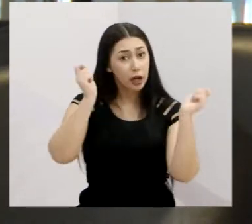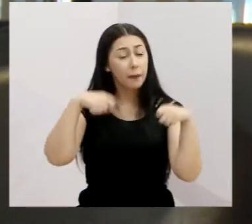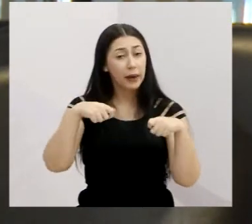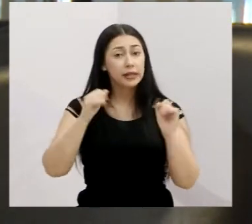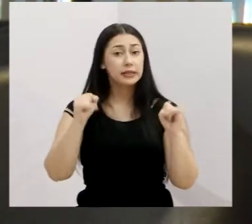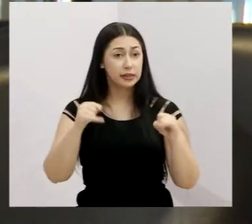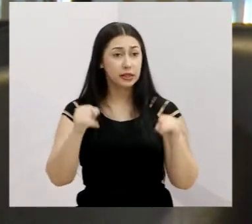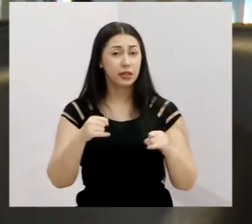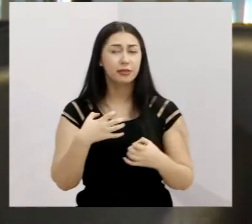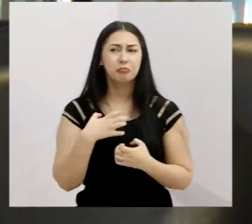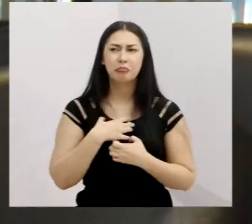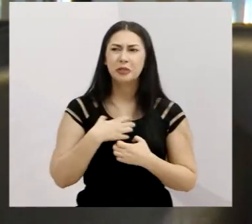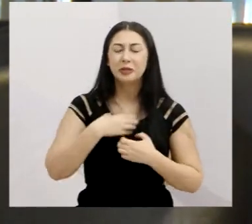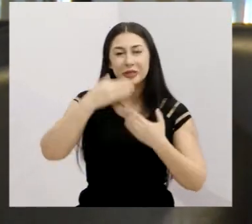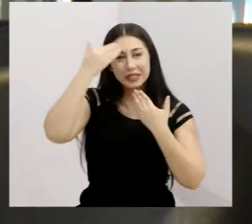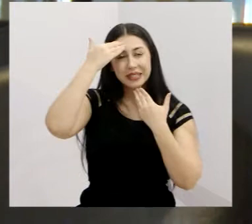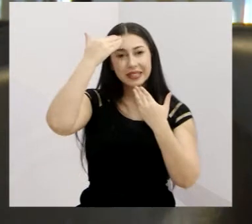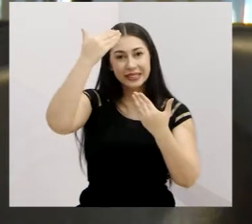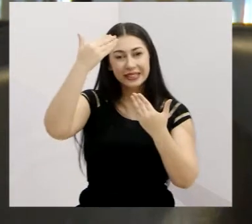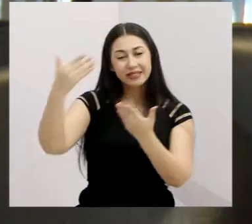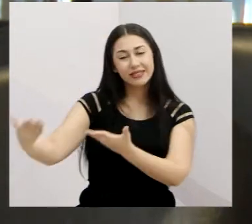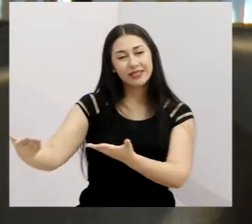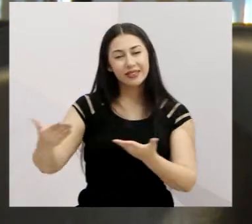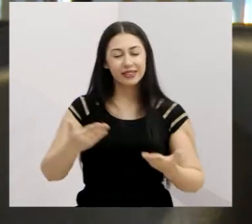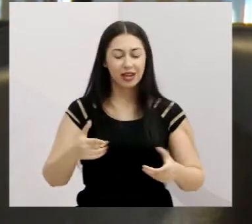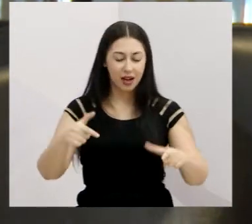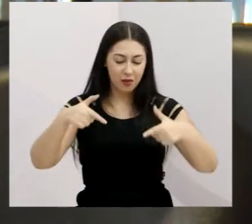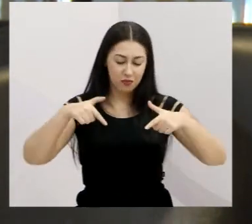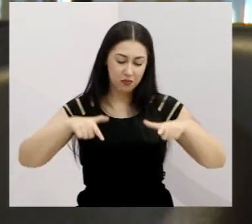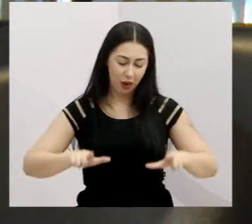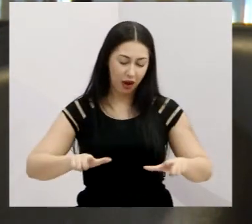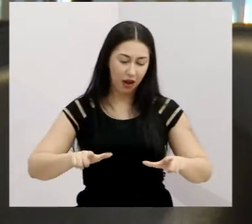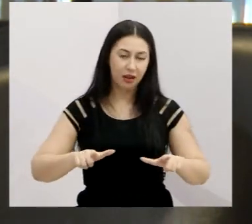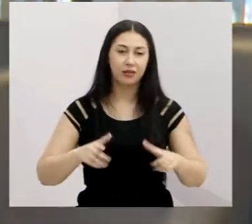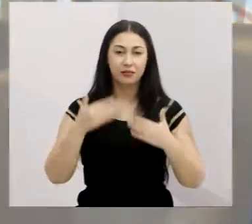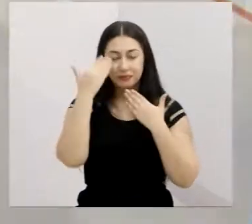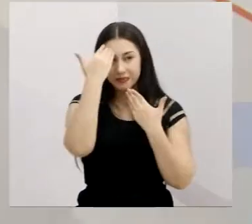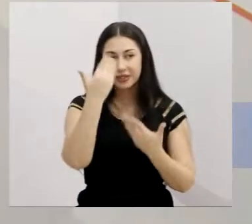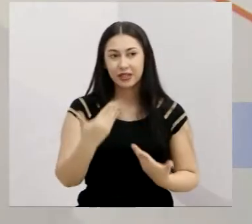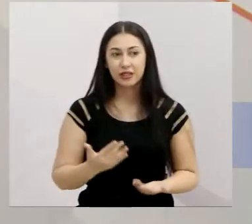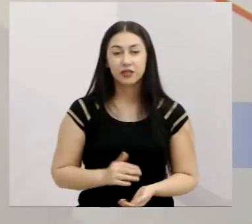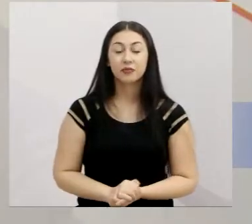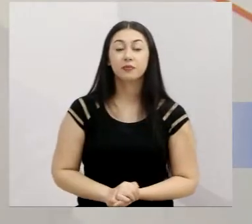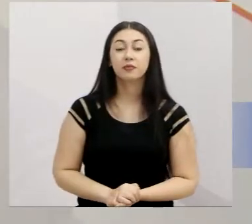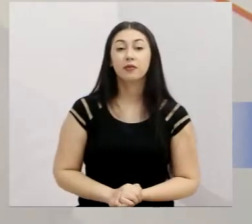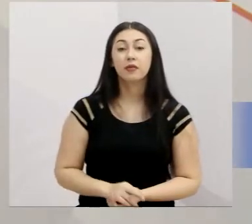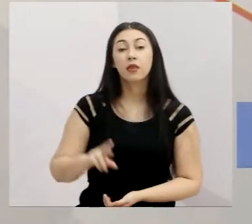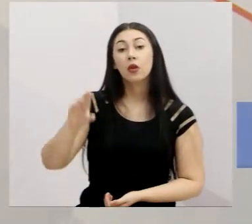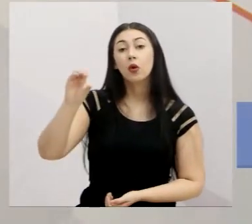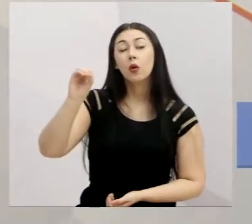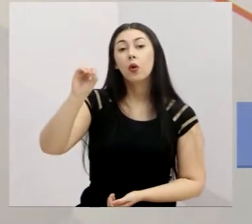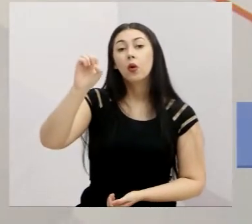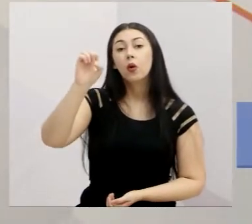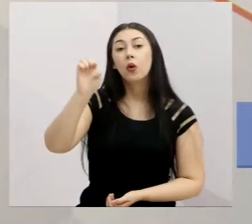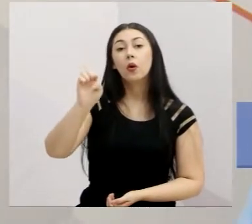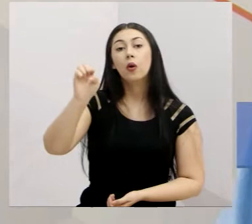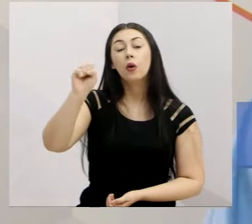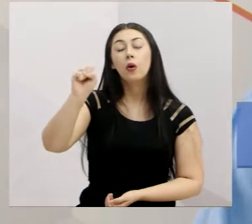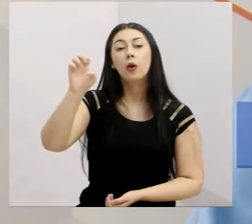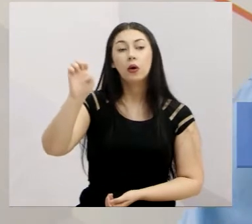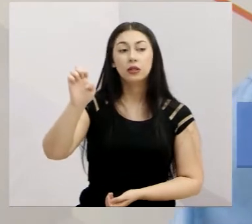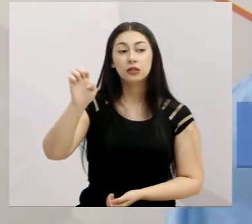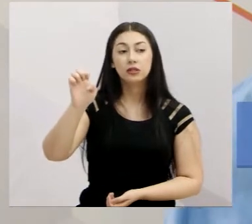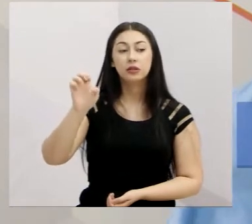capacidade eu me sinto muito gratificada de receber esse essa homenagem a Rose ela é conhecido como